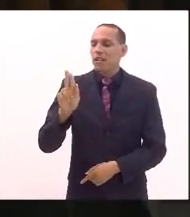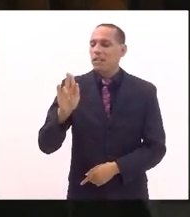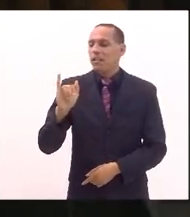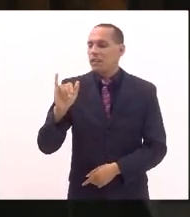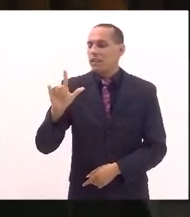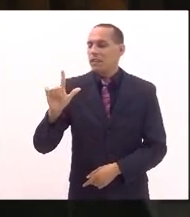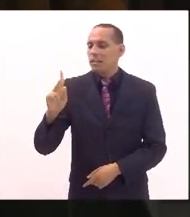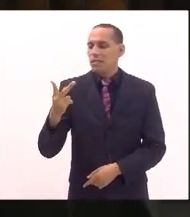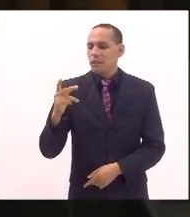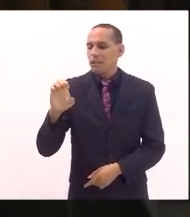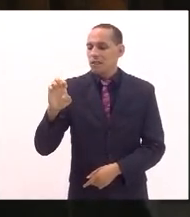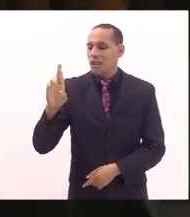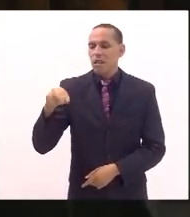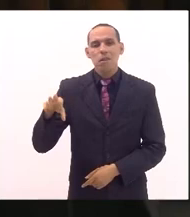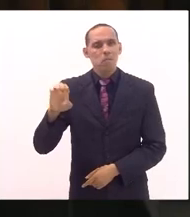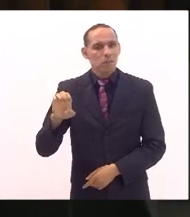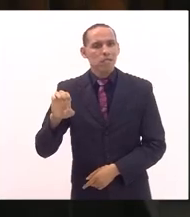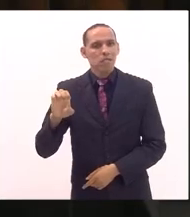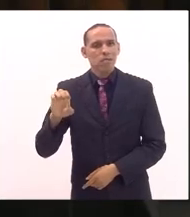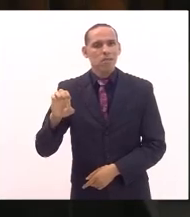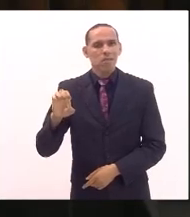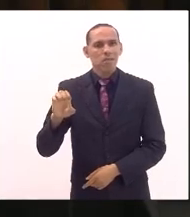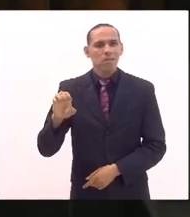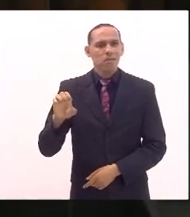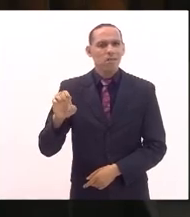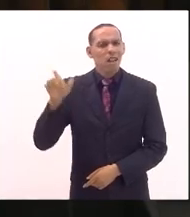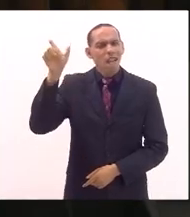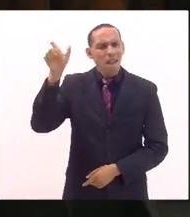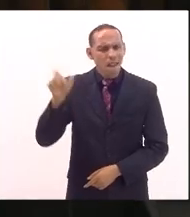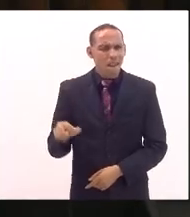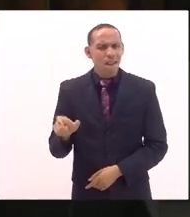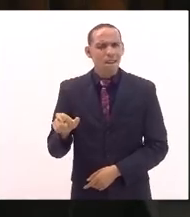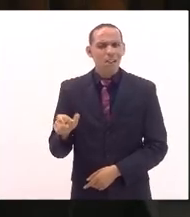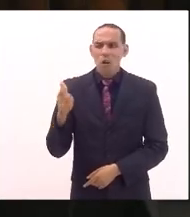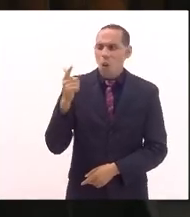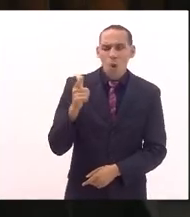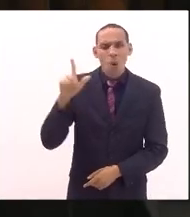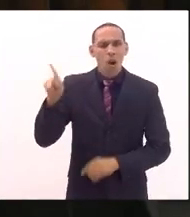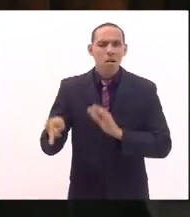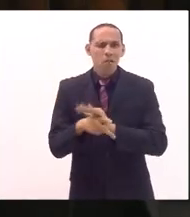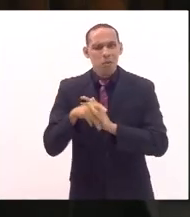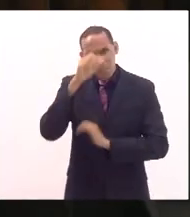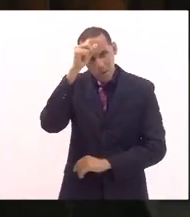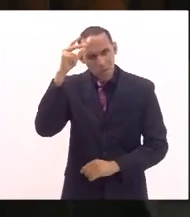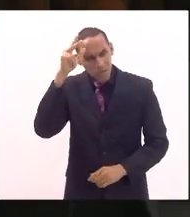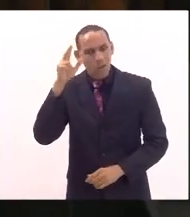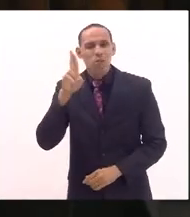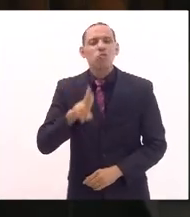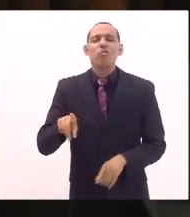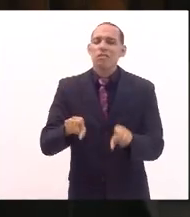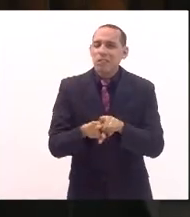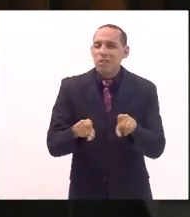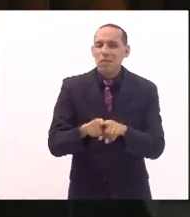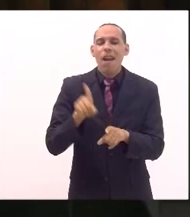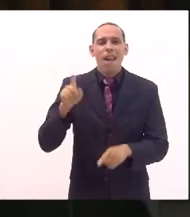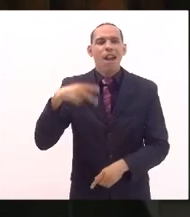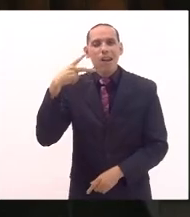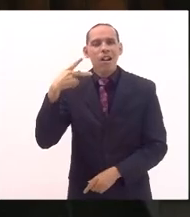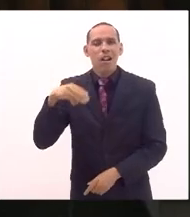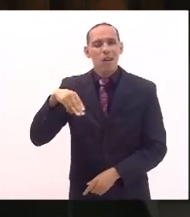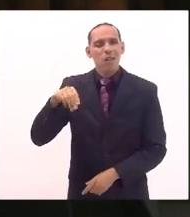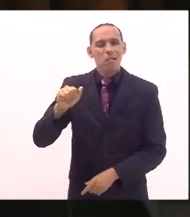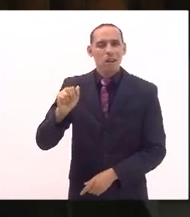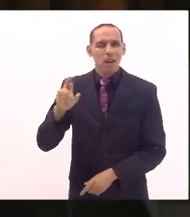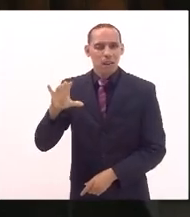Schiller um capacho de outro capacho do prefeito que é o vereador Márcio